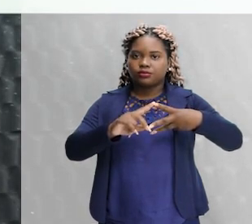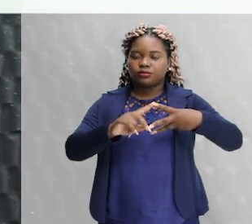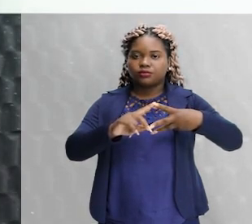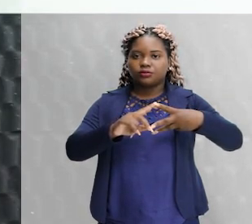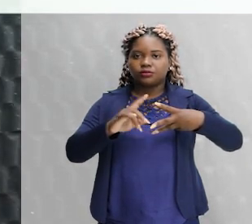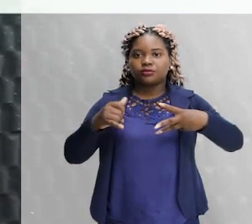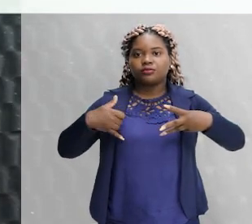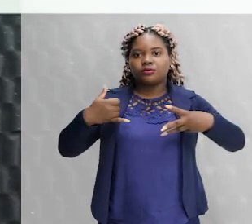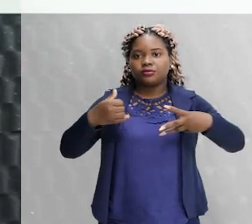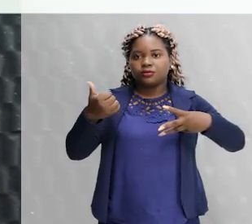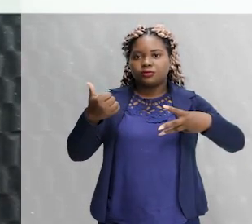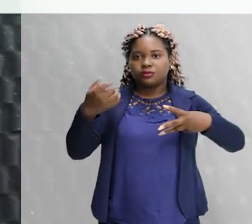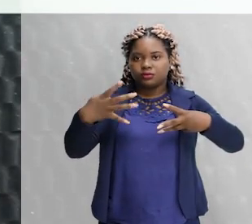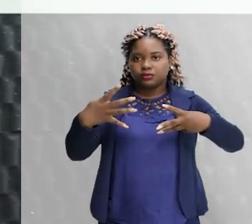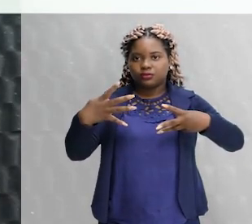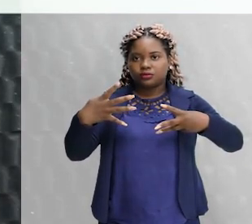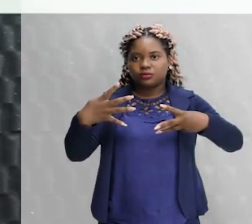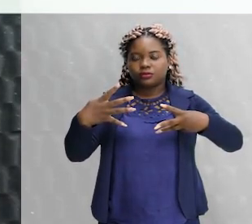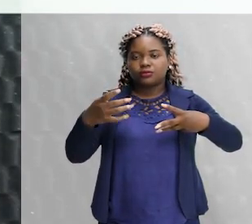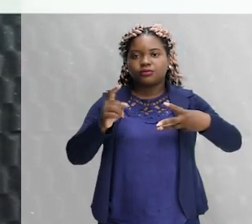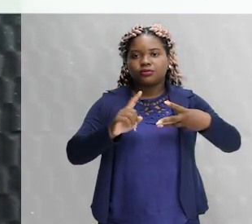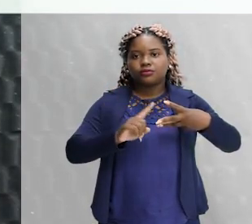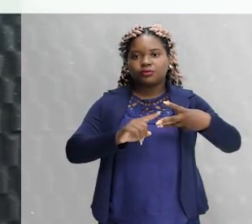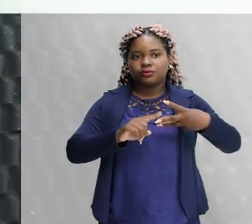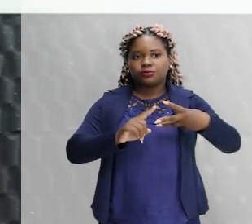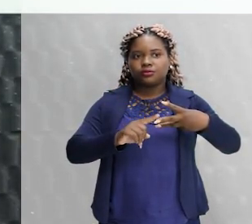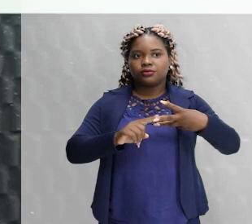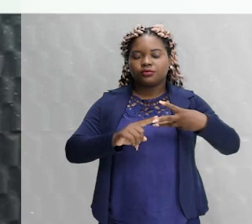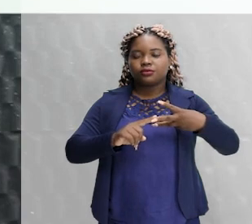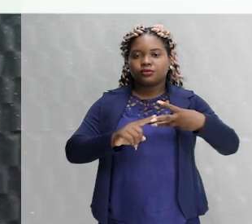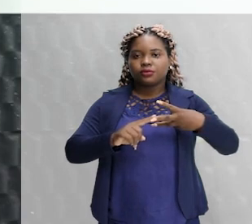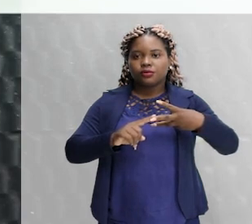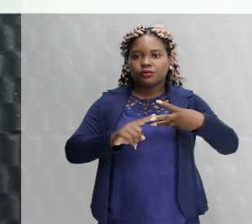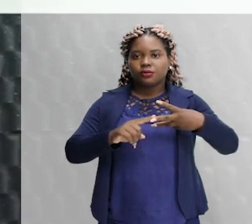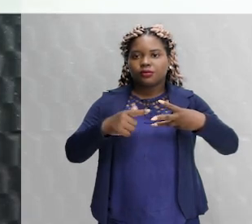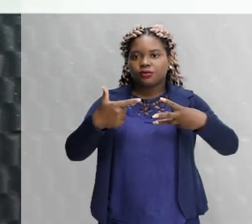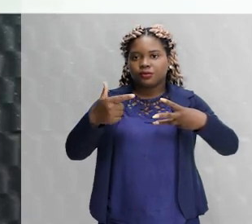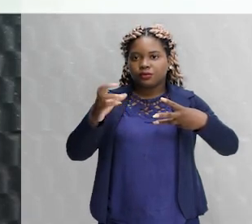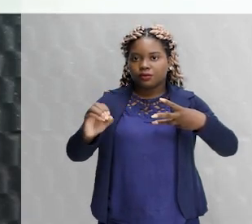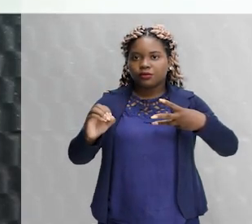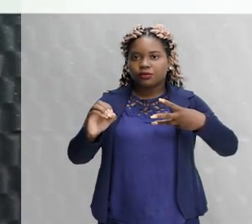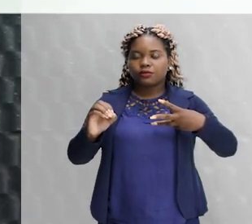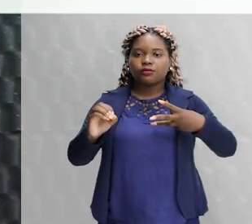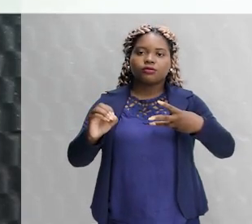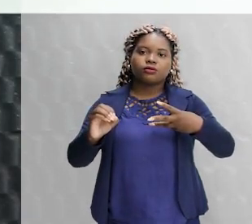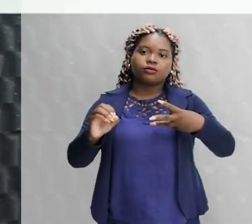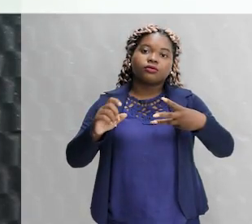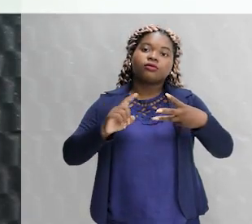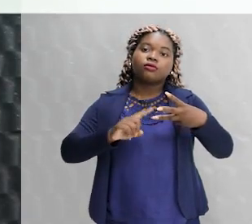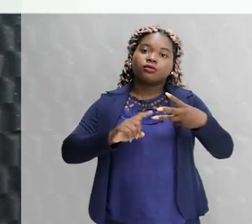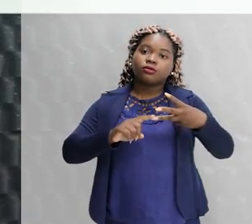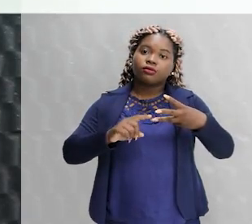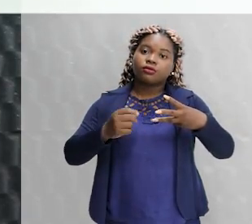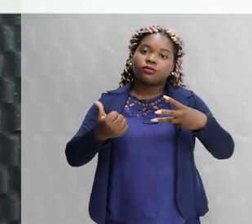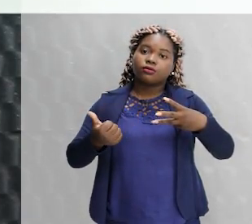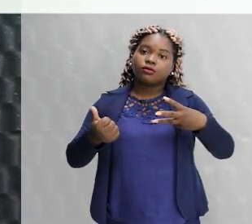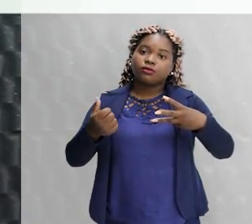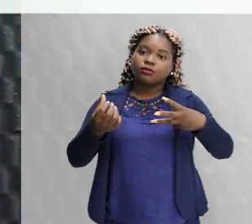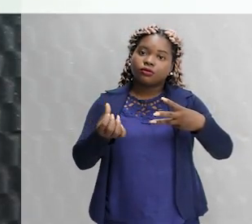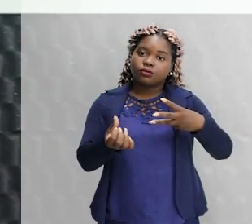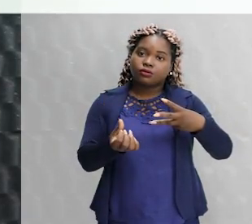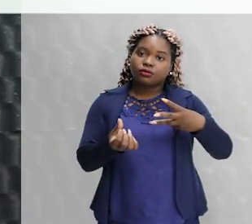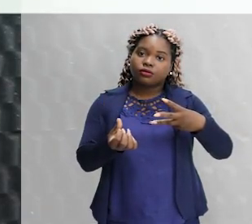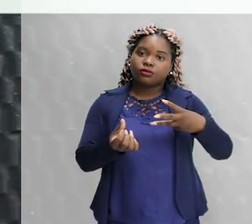quais são as idades? São 14, né? 14. Tenho 20. E tenho